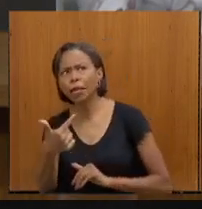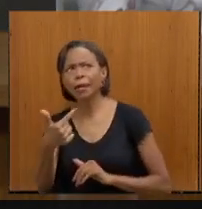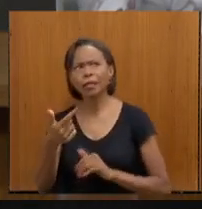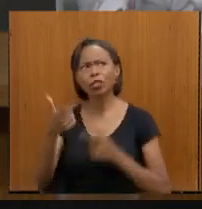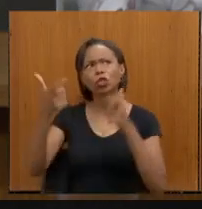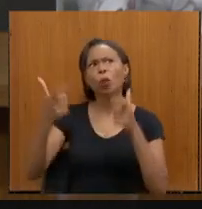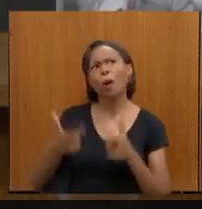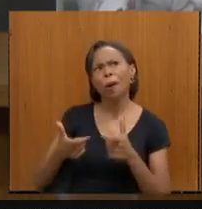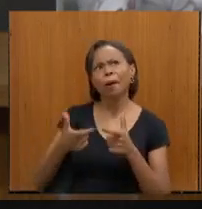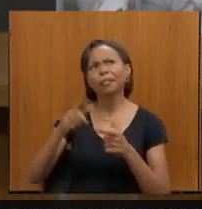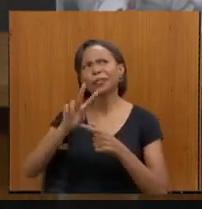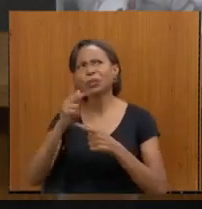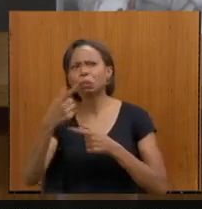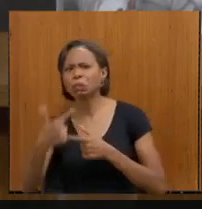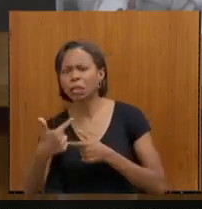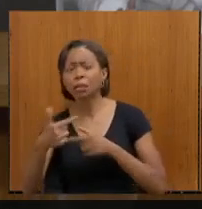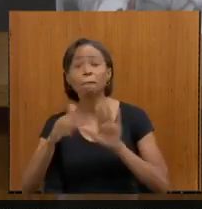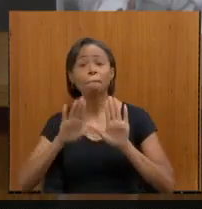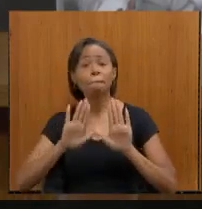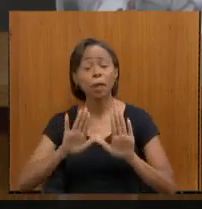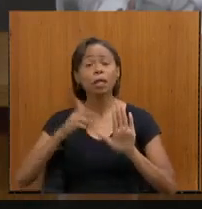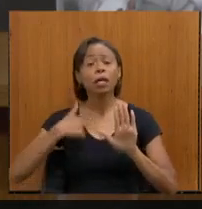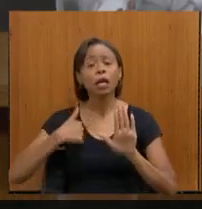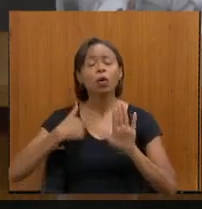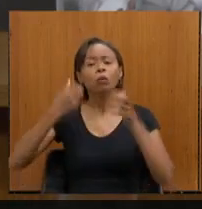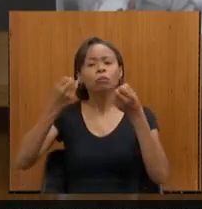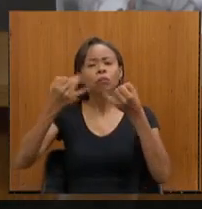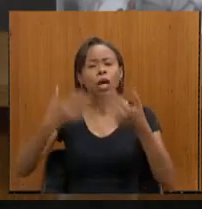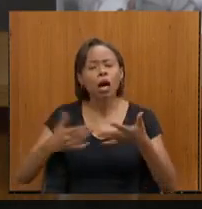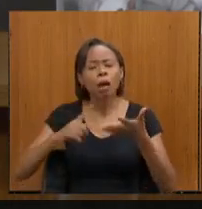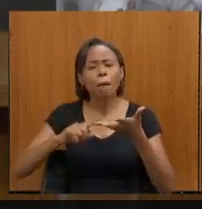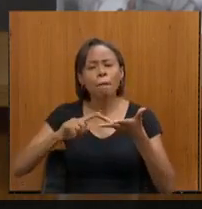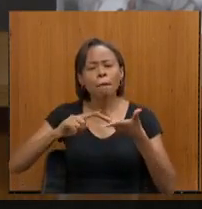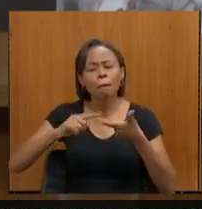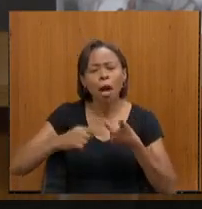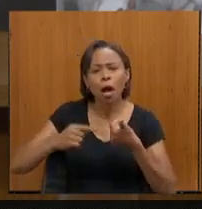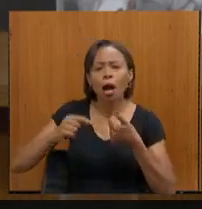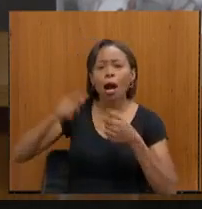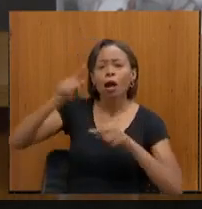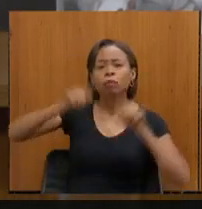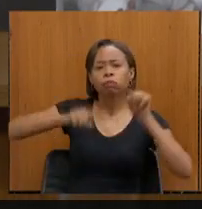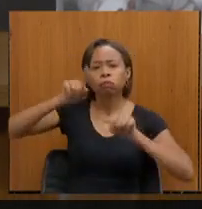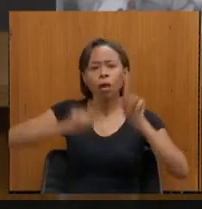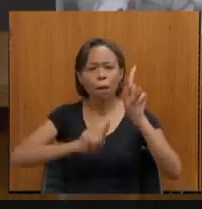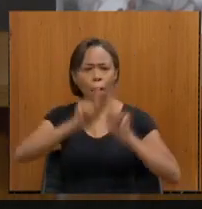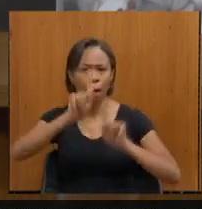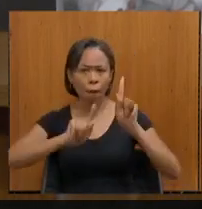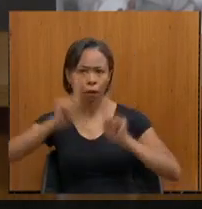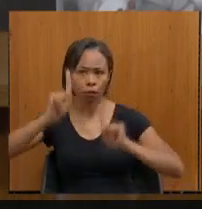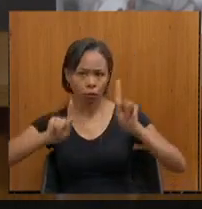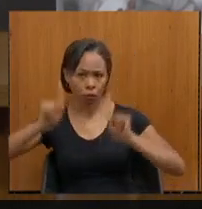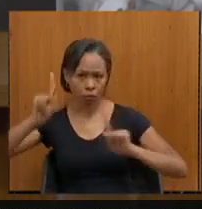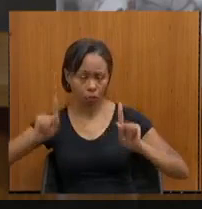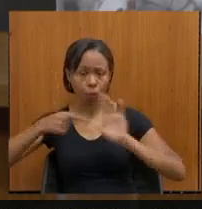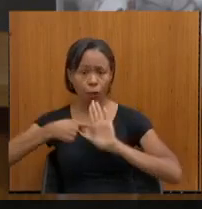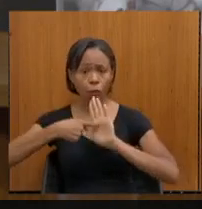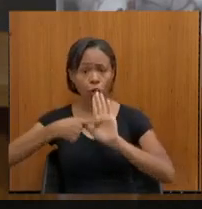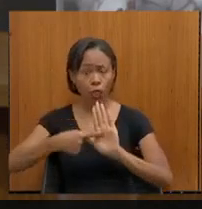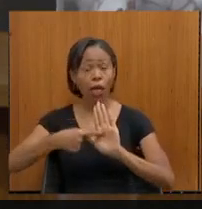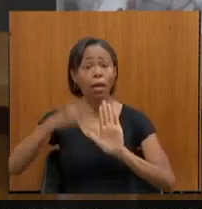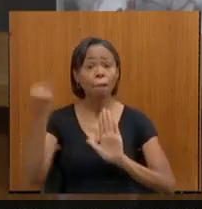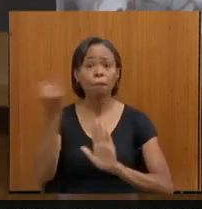hidrogênio mas eu gostaria trazer alguns gráficos sobre essa importância da